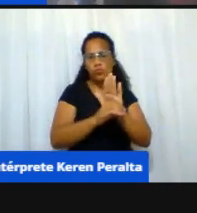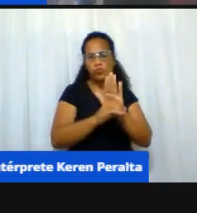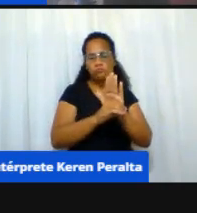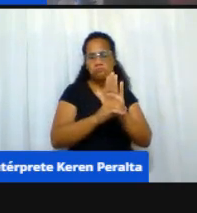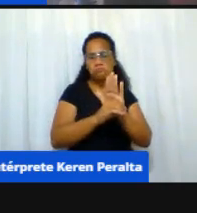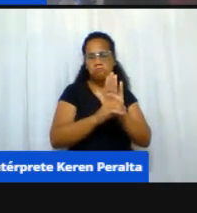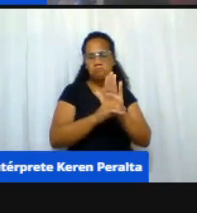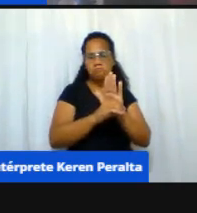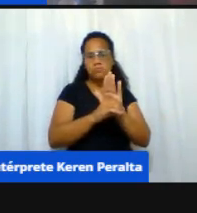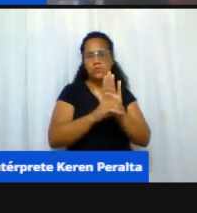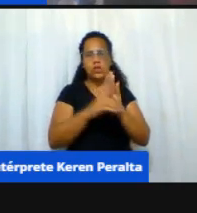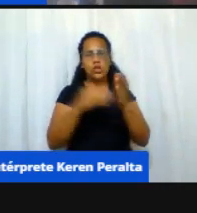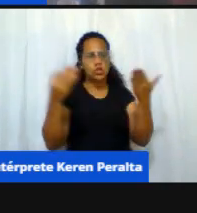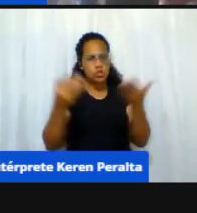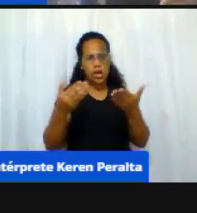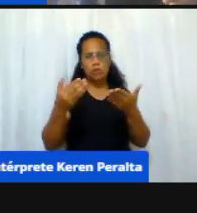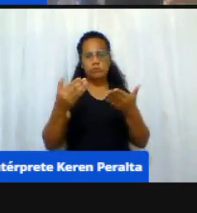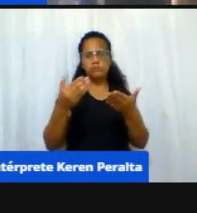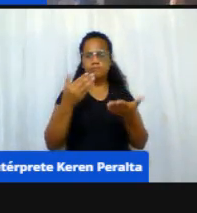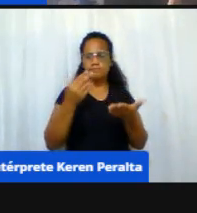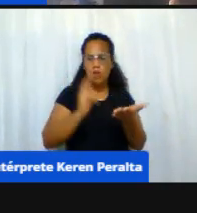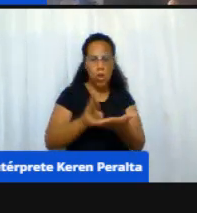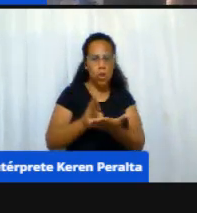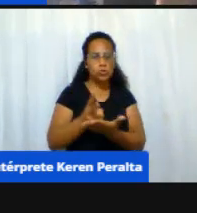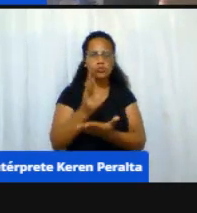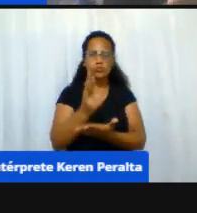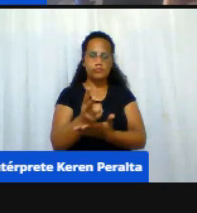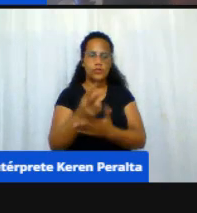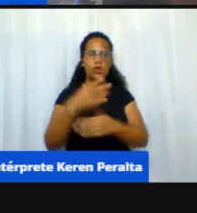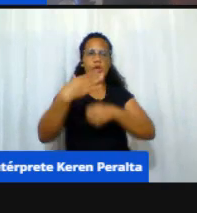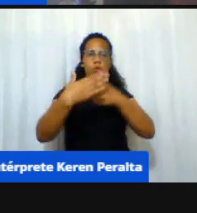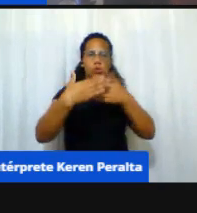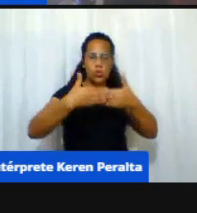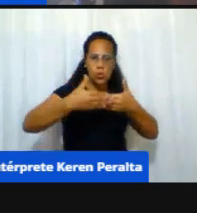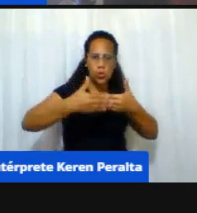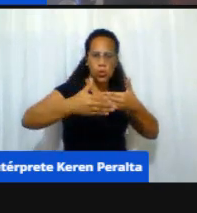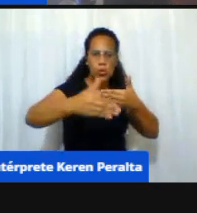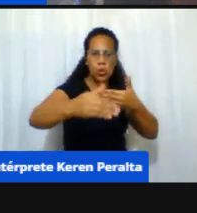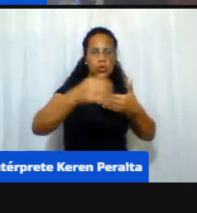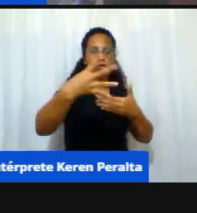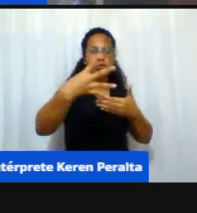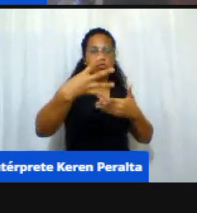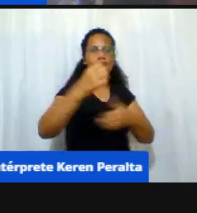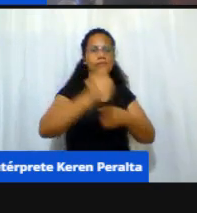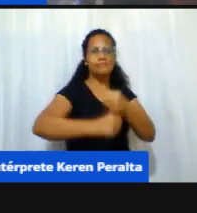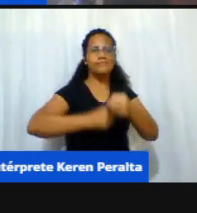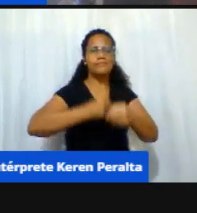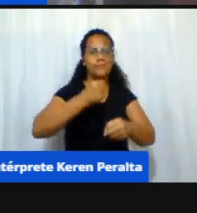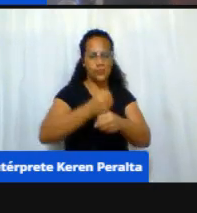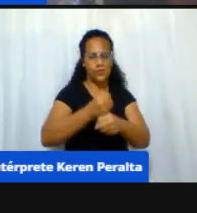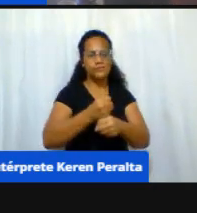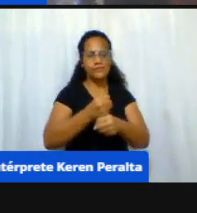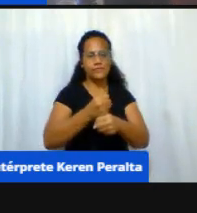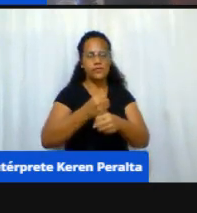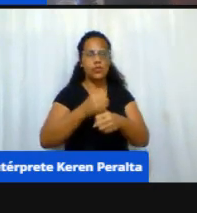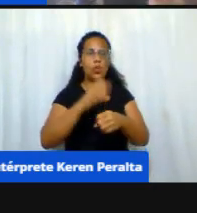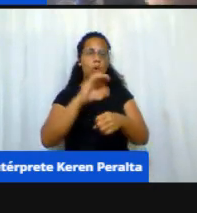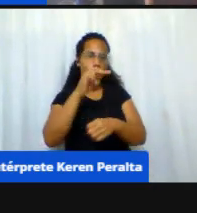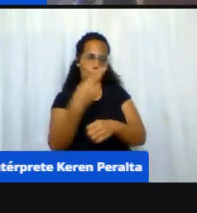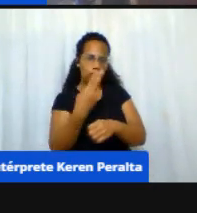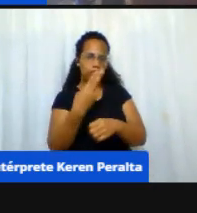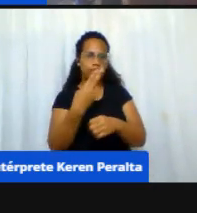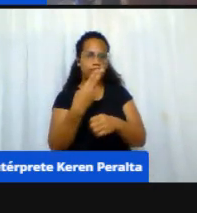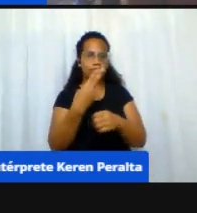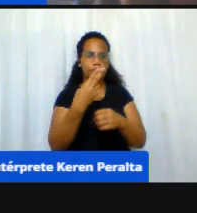dos 4 anos, e uma boa parcela em 2 anos. Pois bem,